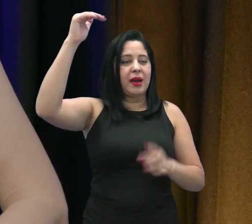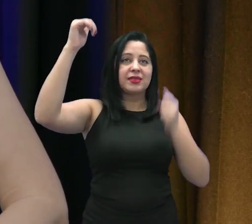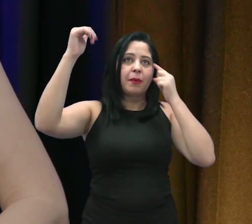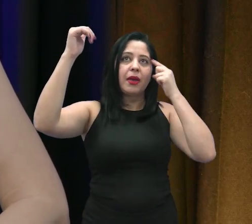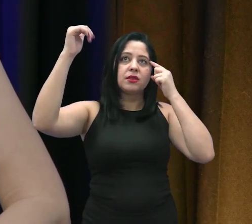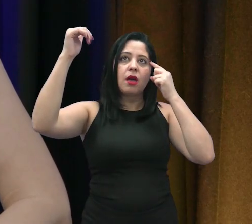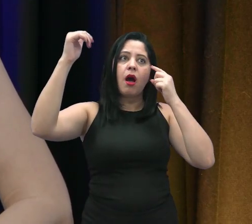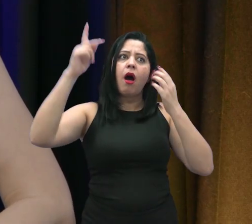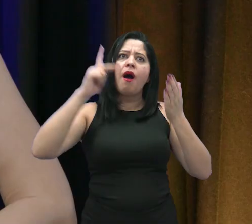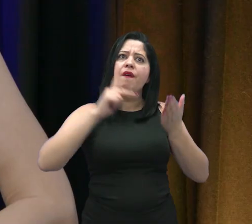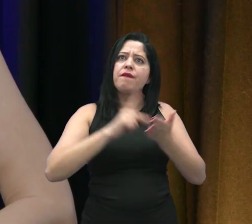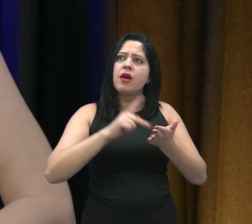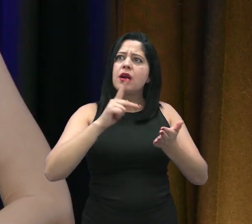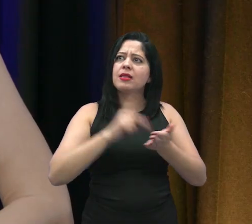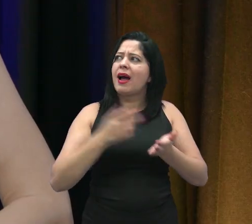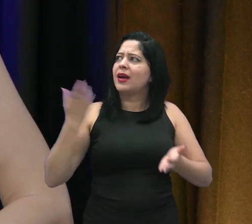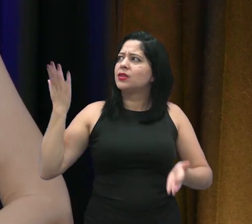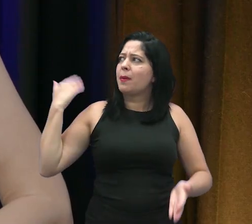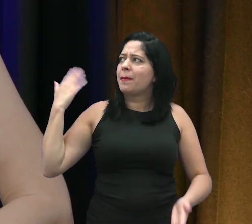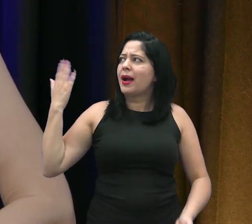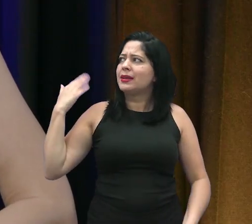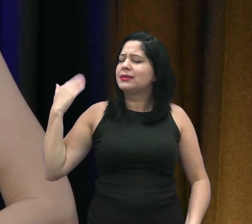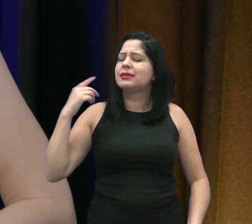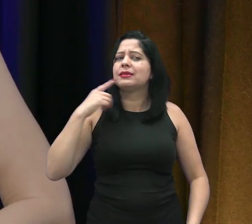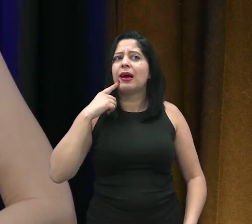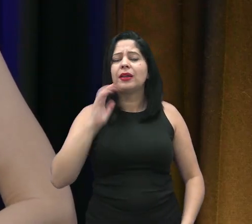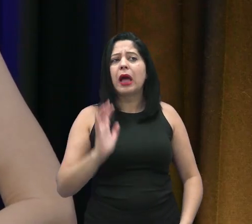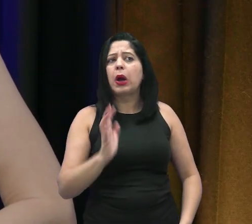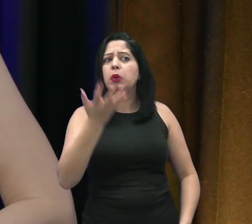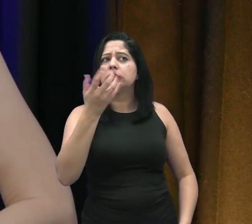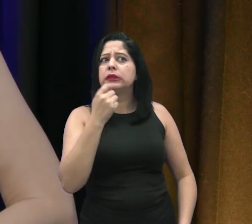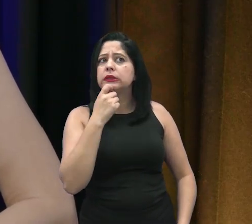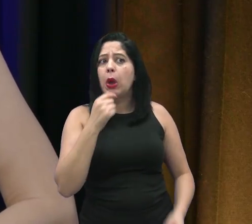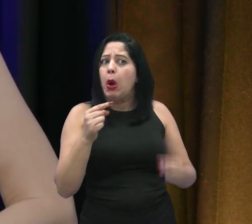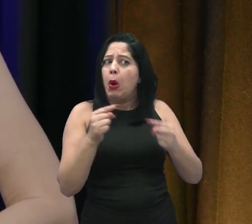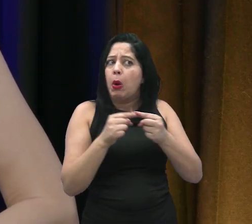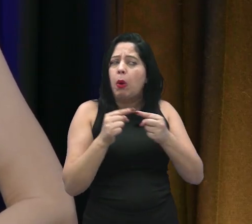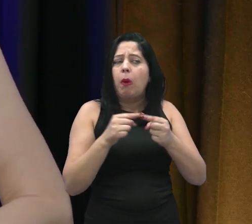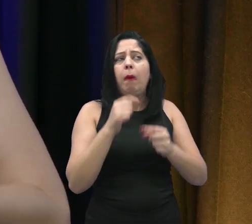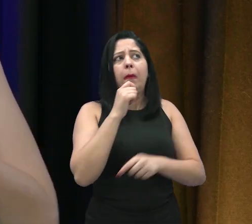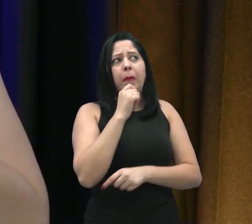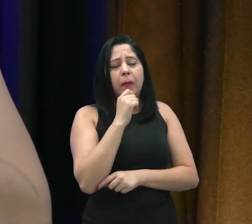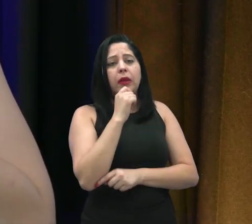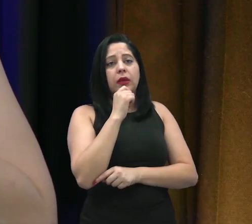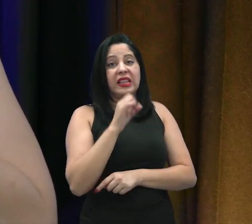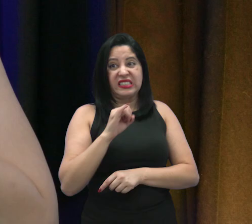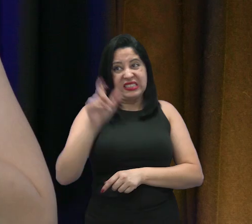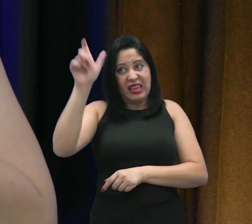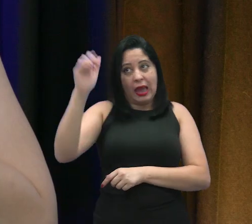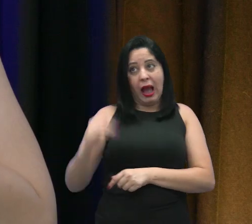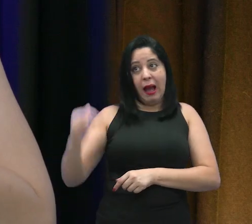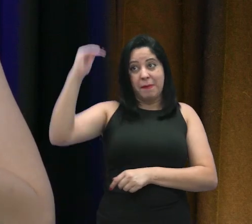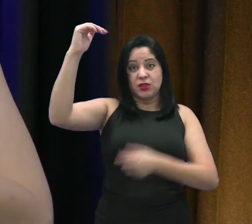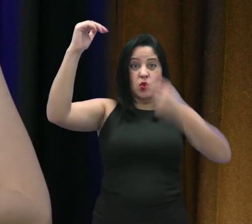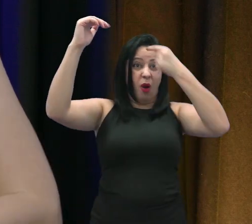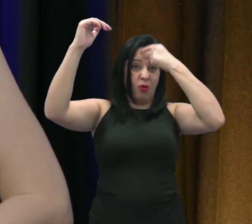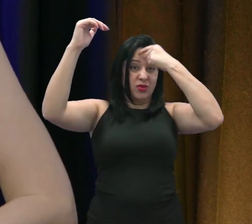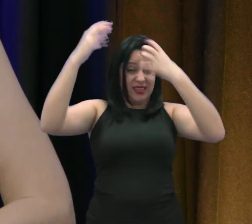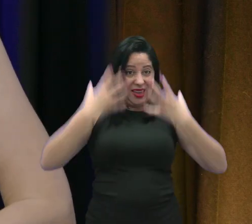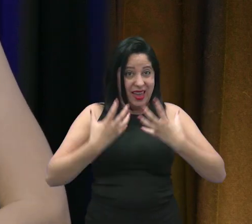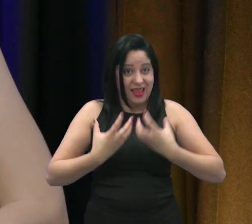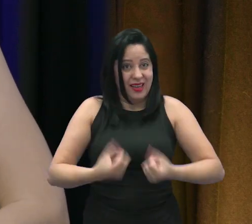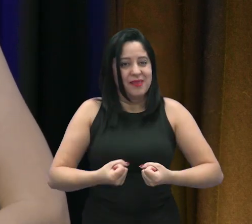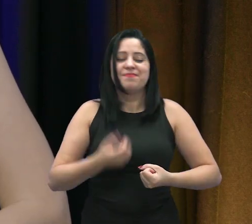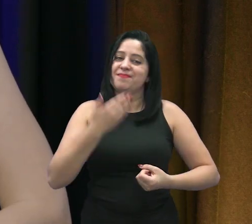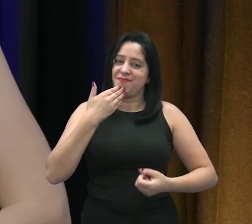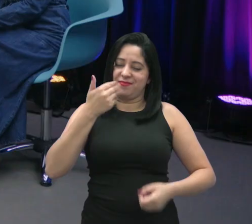faz sentido hoje em dia, que eu passei desde a infância, né? Então, assim, a gente percebe que quando é algo que vem da própria pessoa, o aceite é